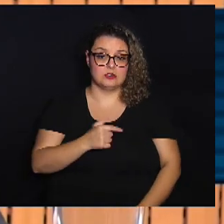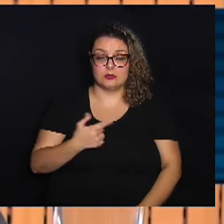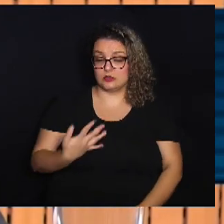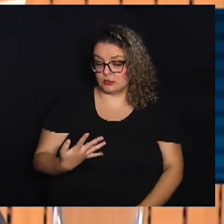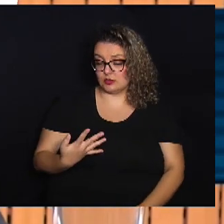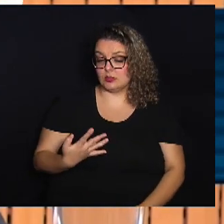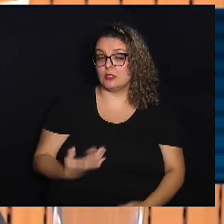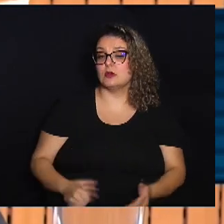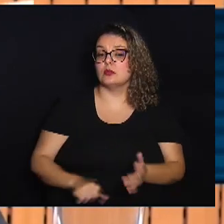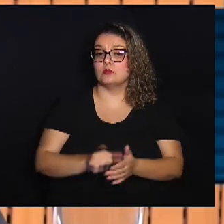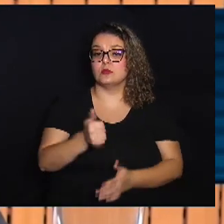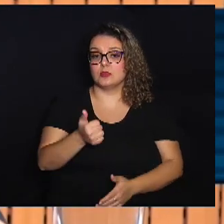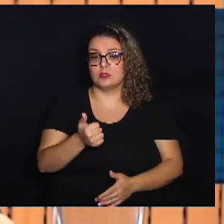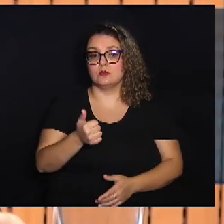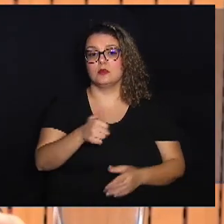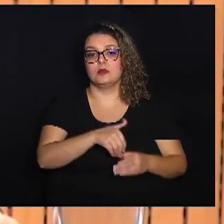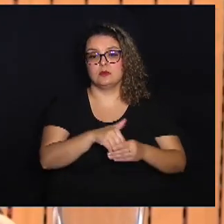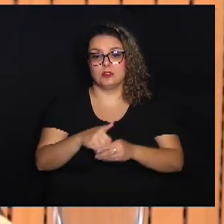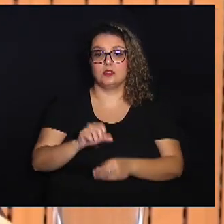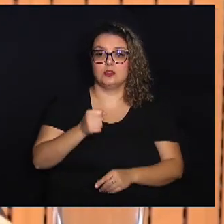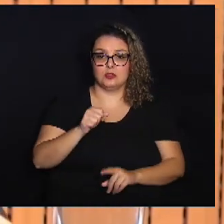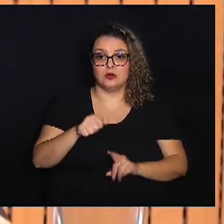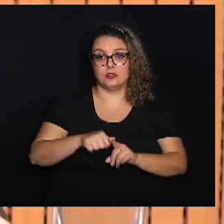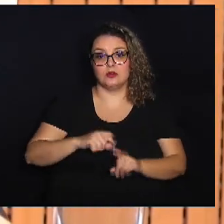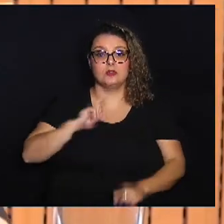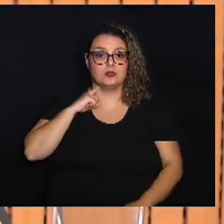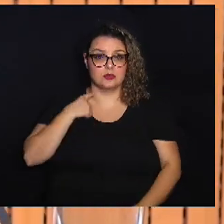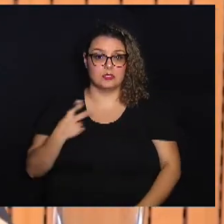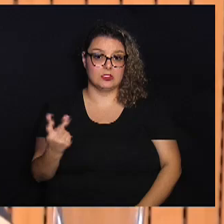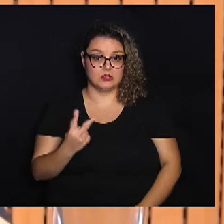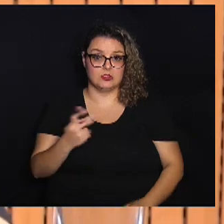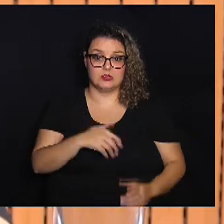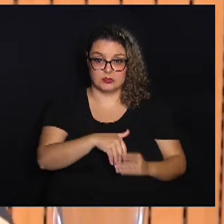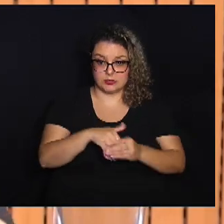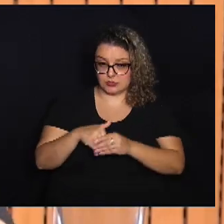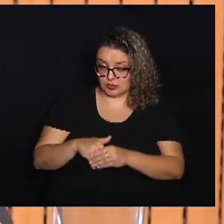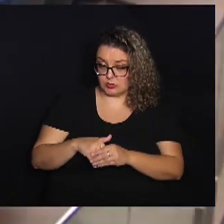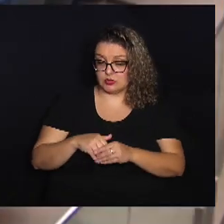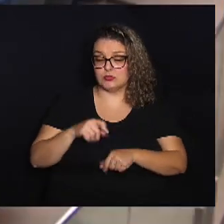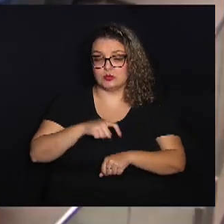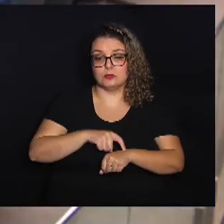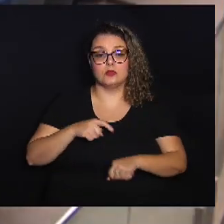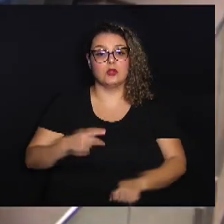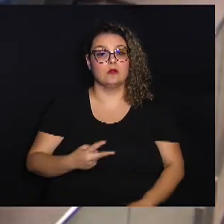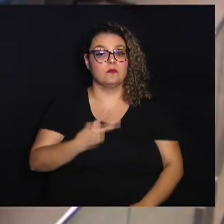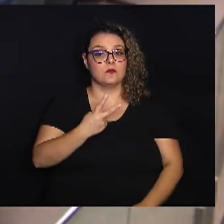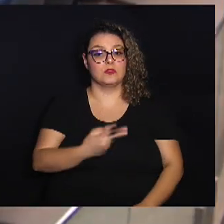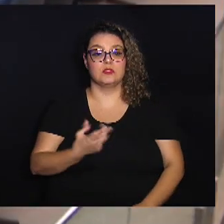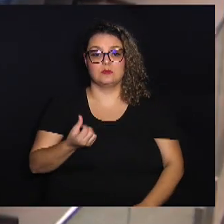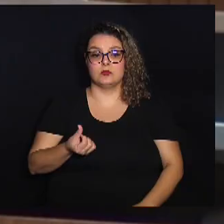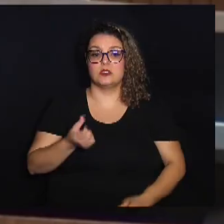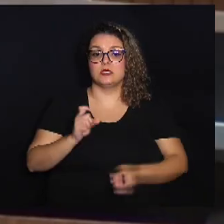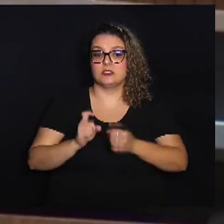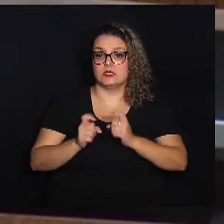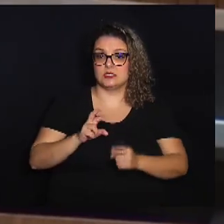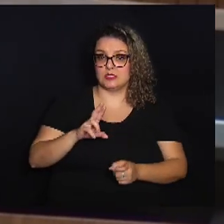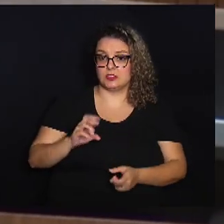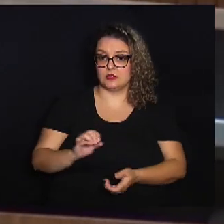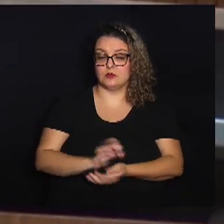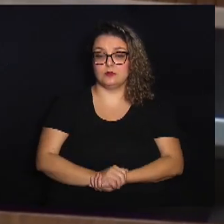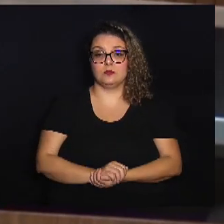votação e em 8 de maio deste ano em segunda votação, durante a 26ª reunião ordinária.